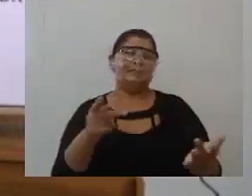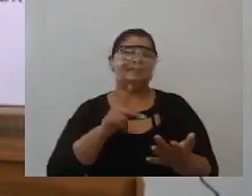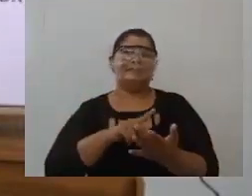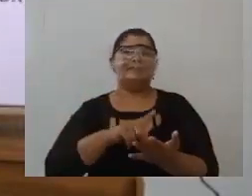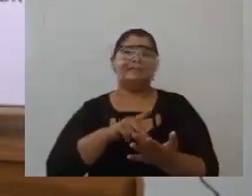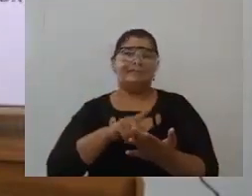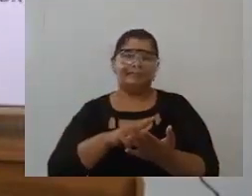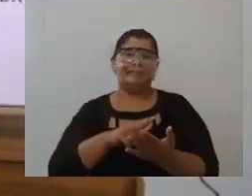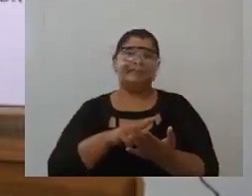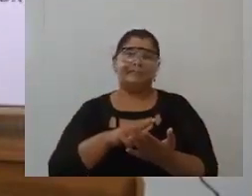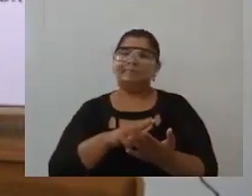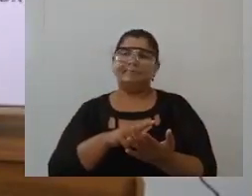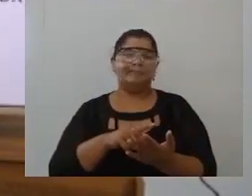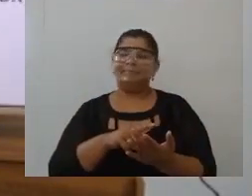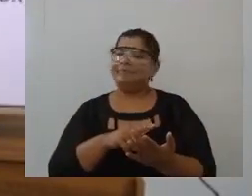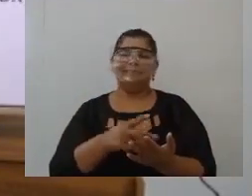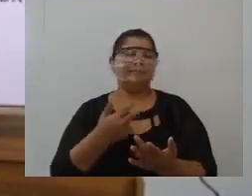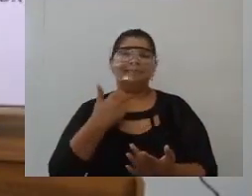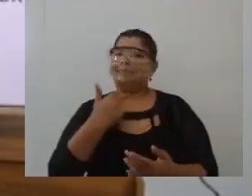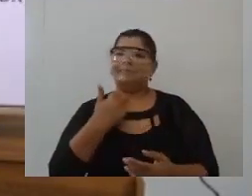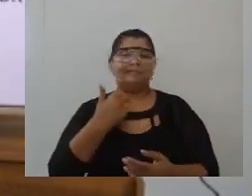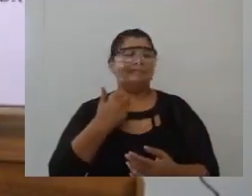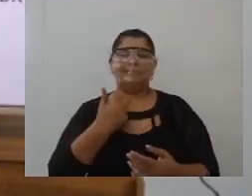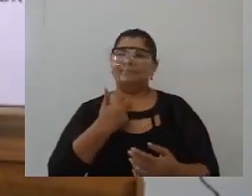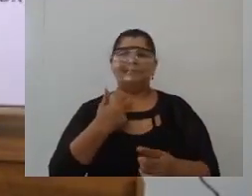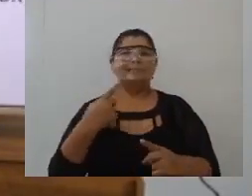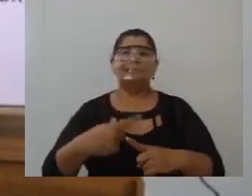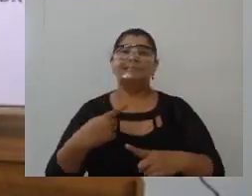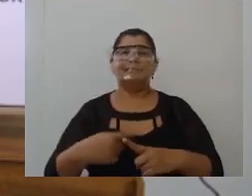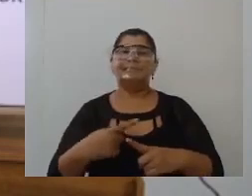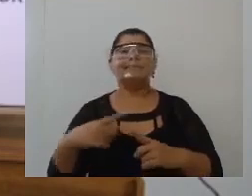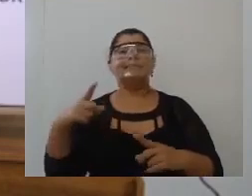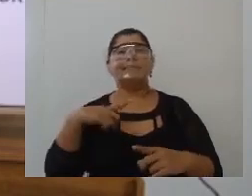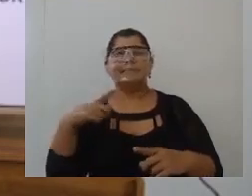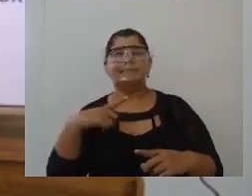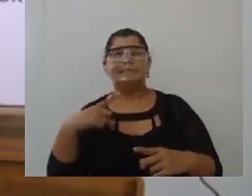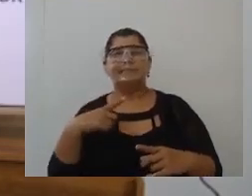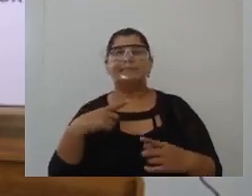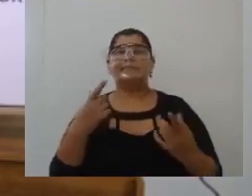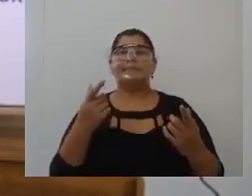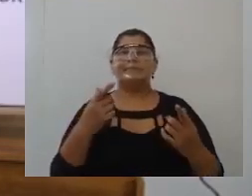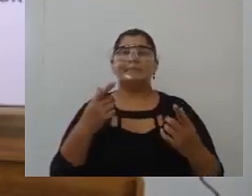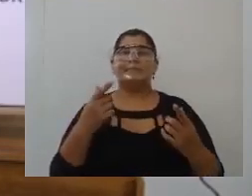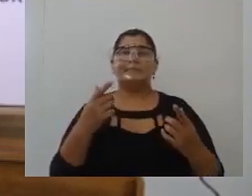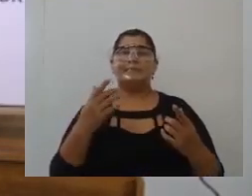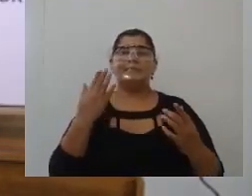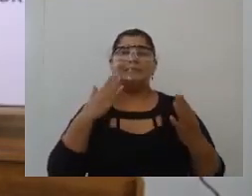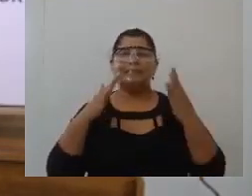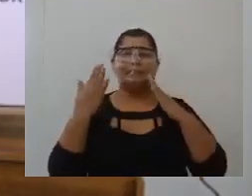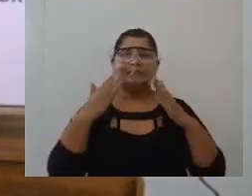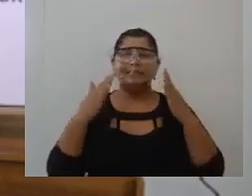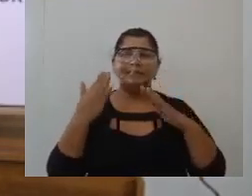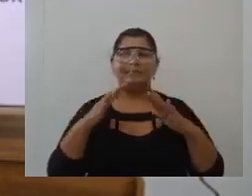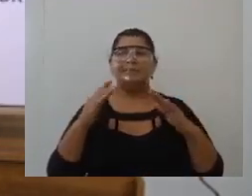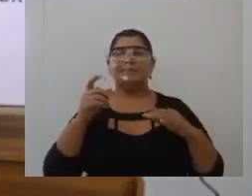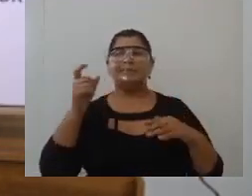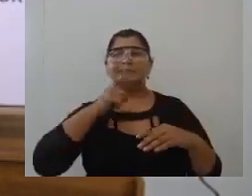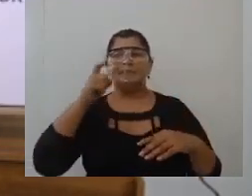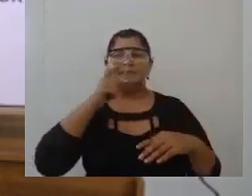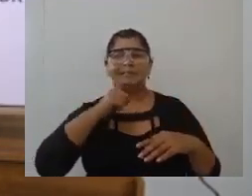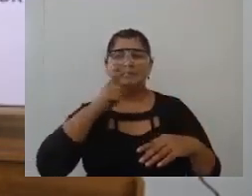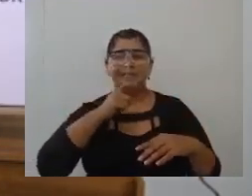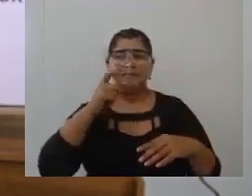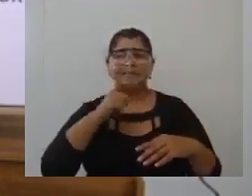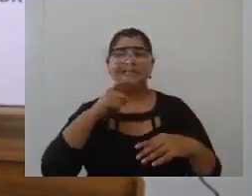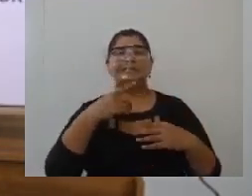verdade absoluta. Não pode. Até porque existem as contas fakes. Pega uma